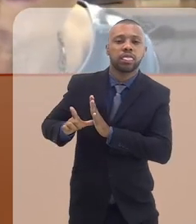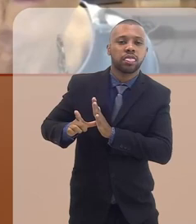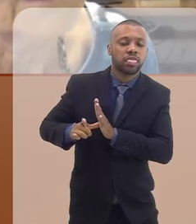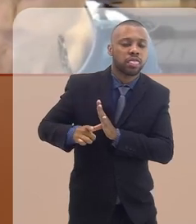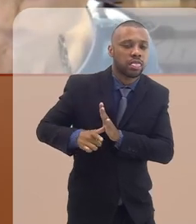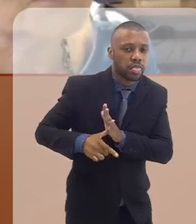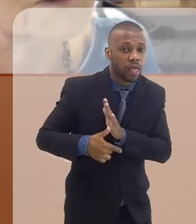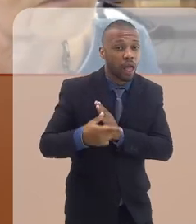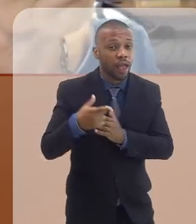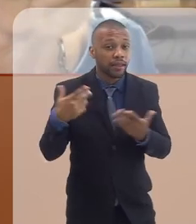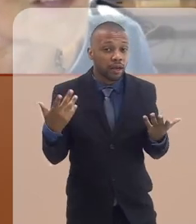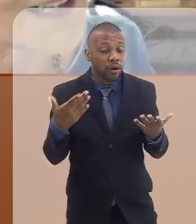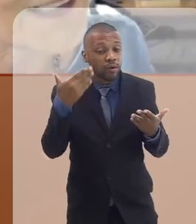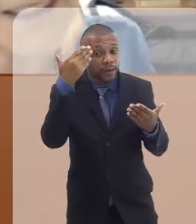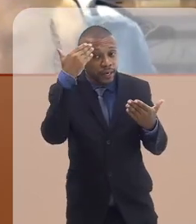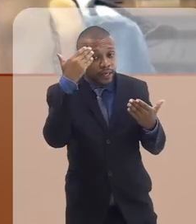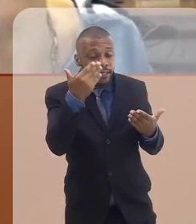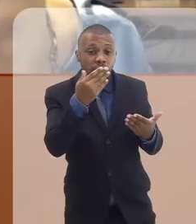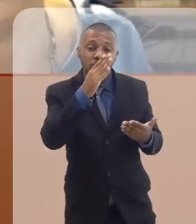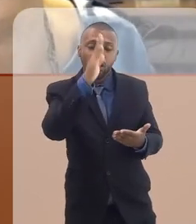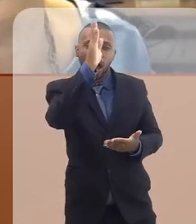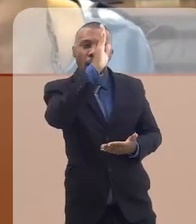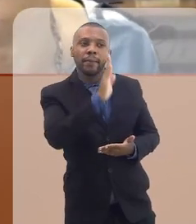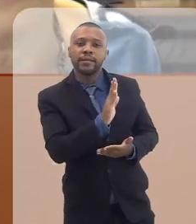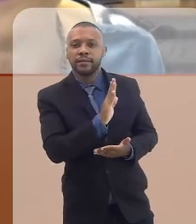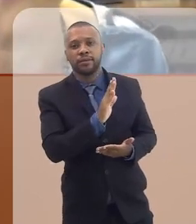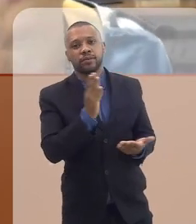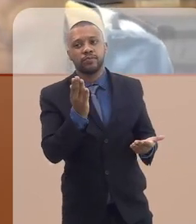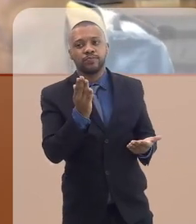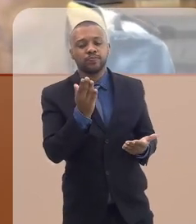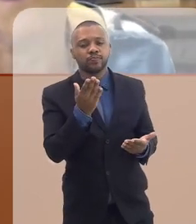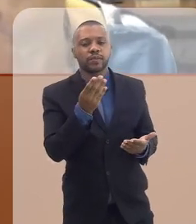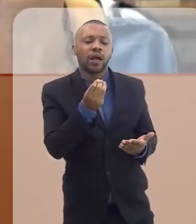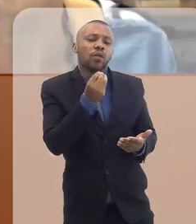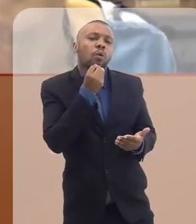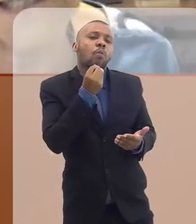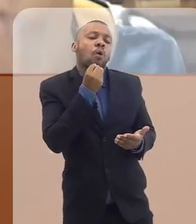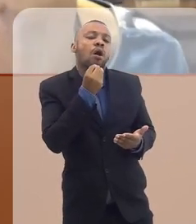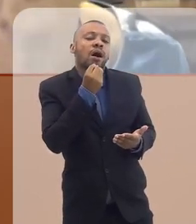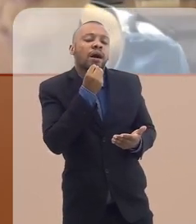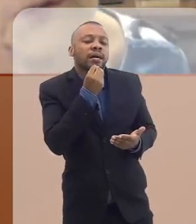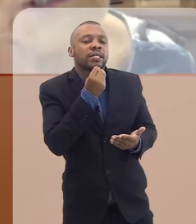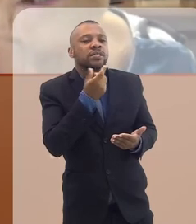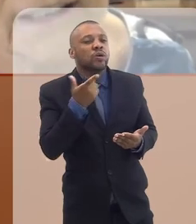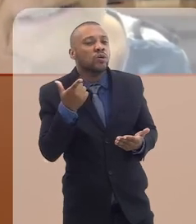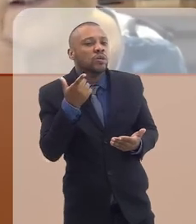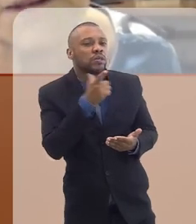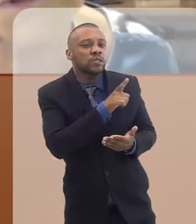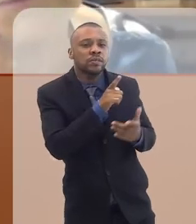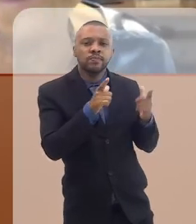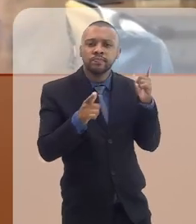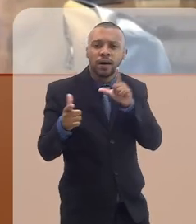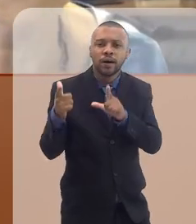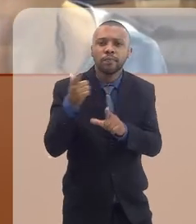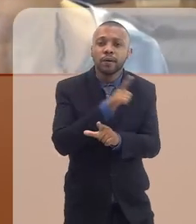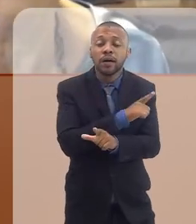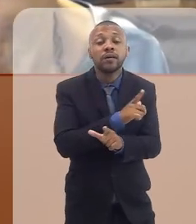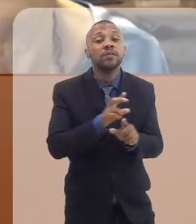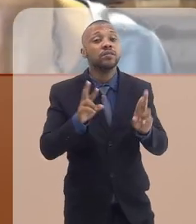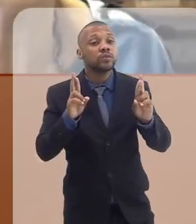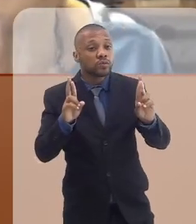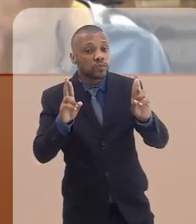para trás. Então eu agradeço ao Brasil as oportunidades que me